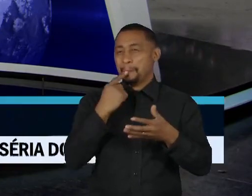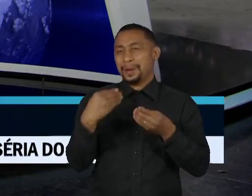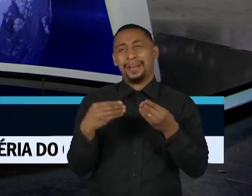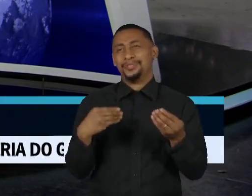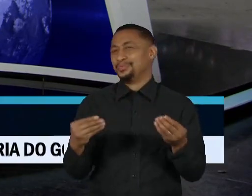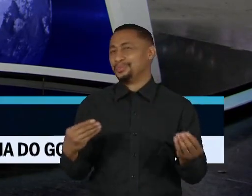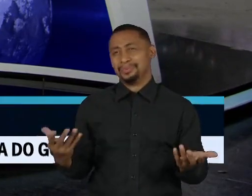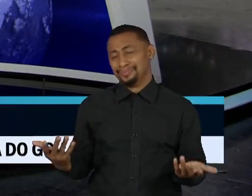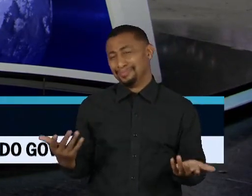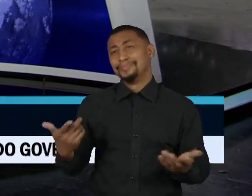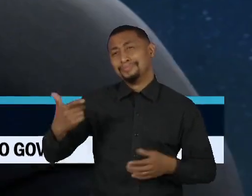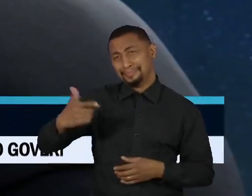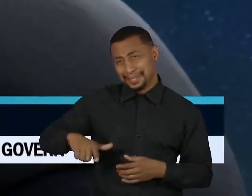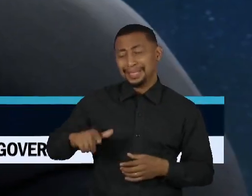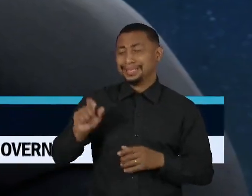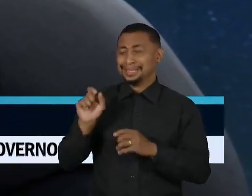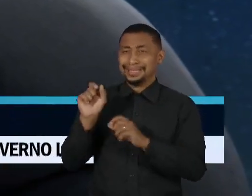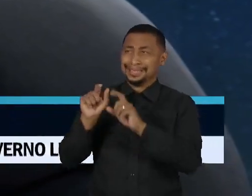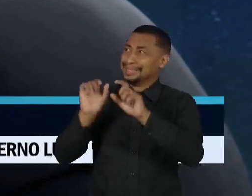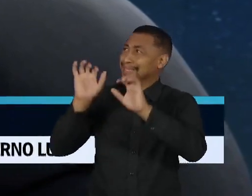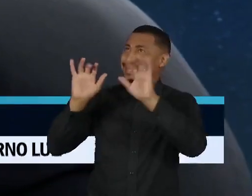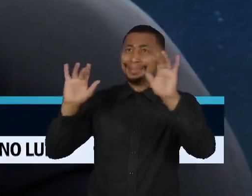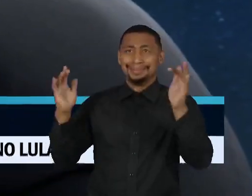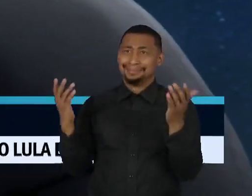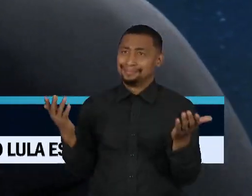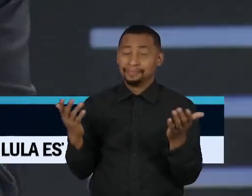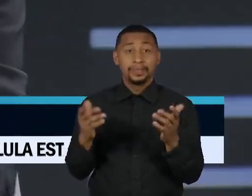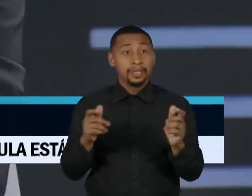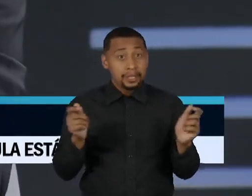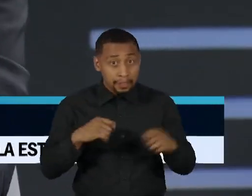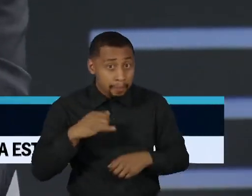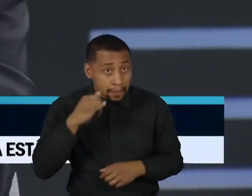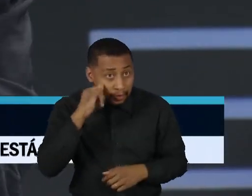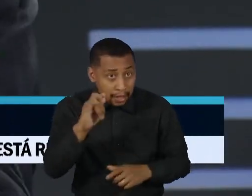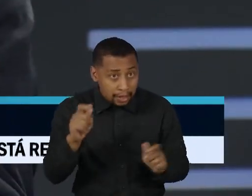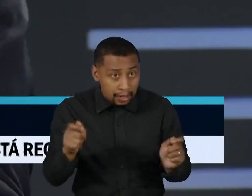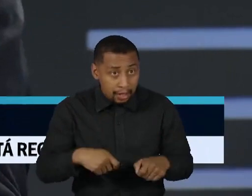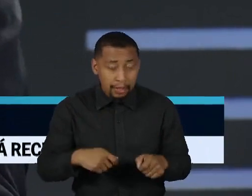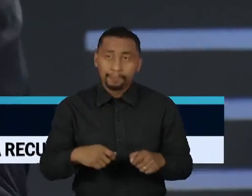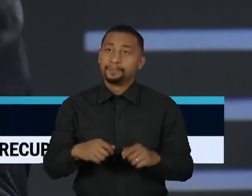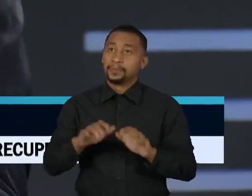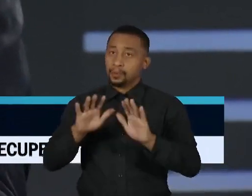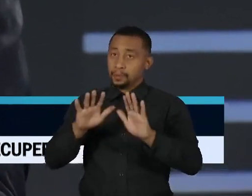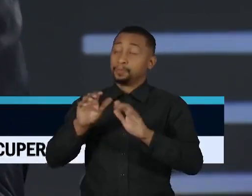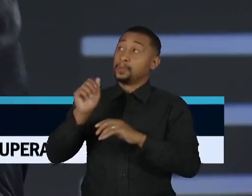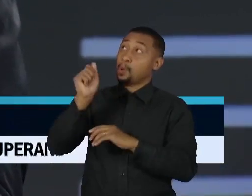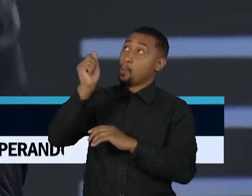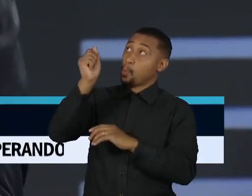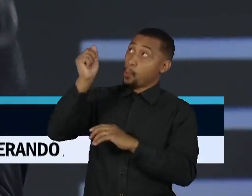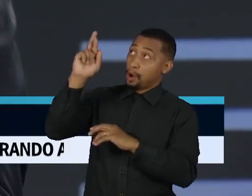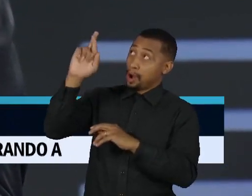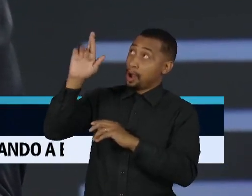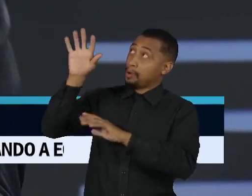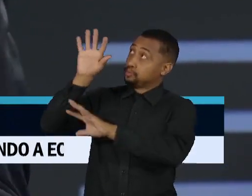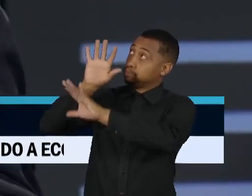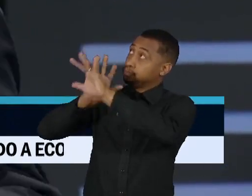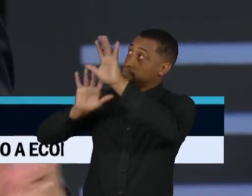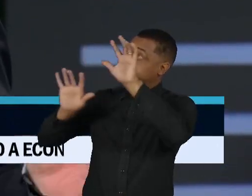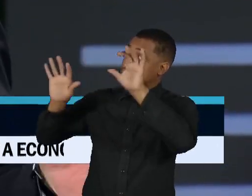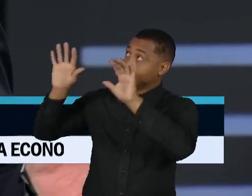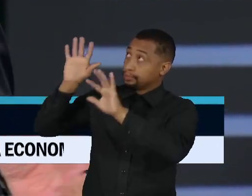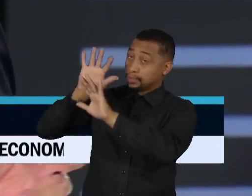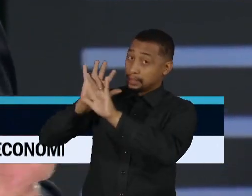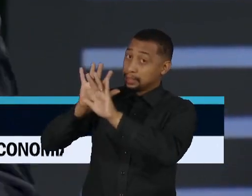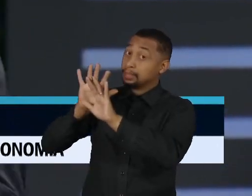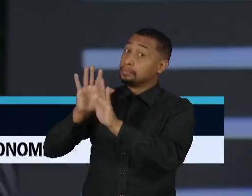existe algo que a gente possa fazer para evitar esse... O problema do ar, das coisas que vêm pelo ar ou pelo alimento, o alimento você pode escolher